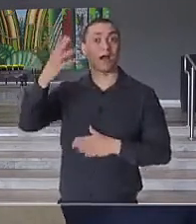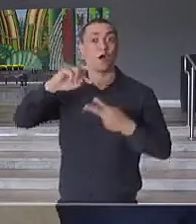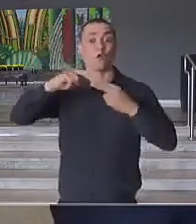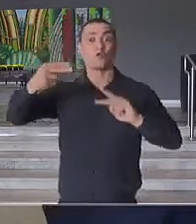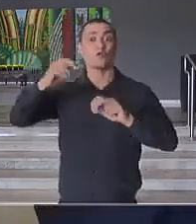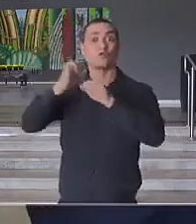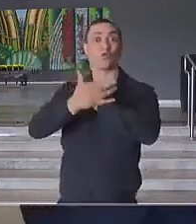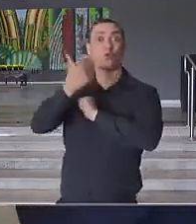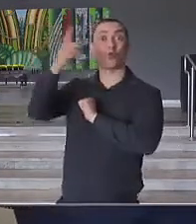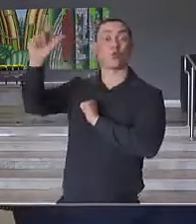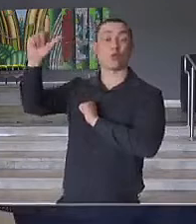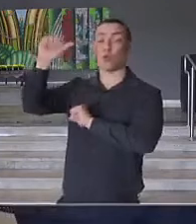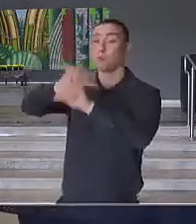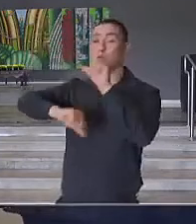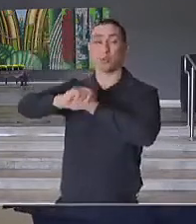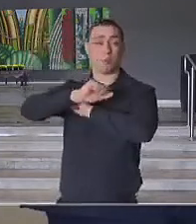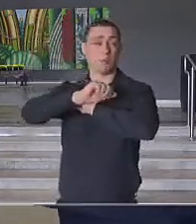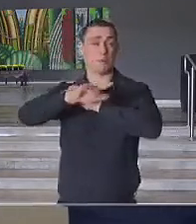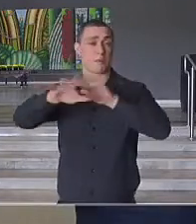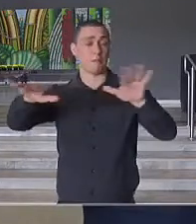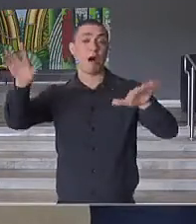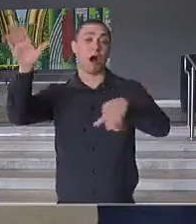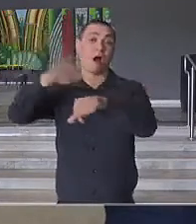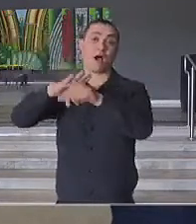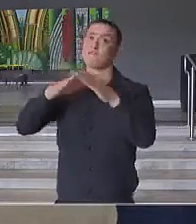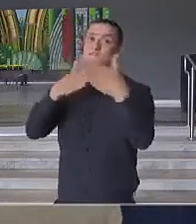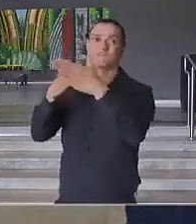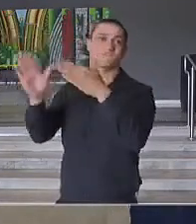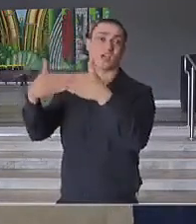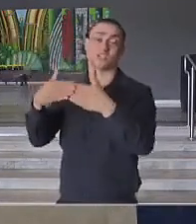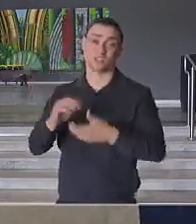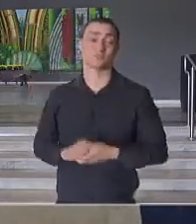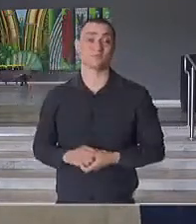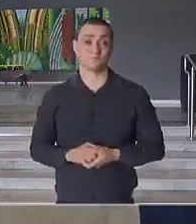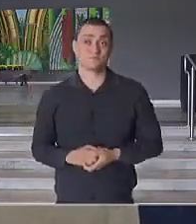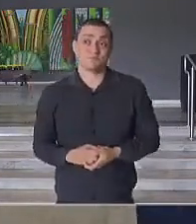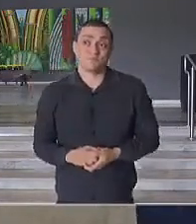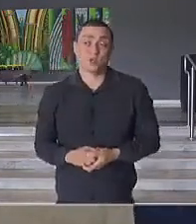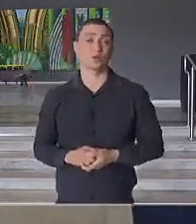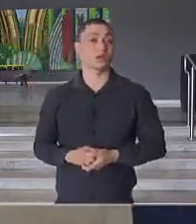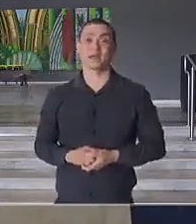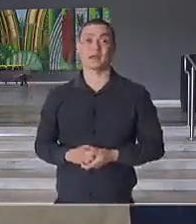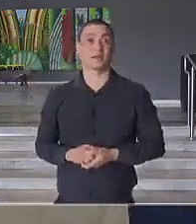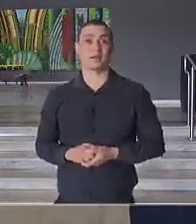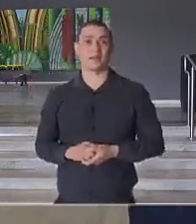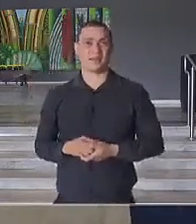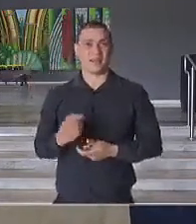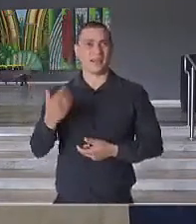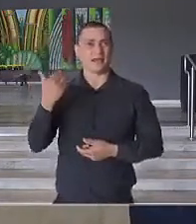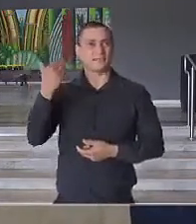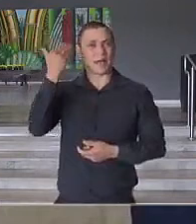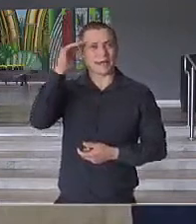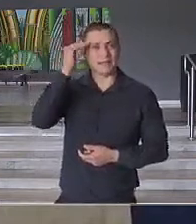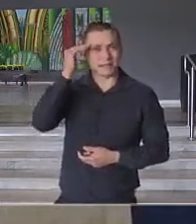fazer um lockdown com a intensidade que eles estão fazendo. Então, é mais fácil